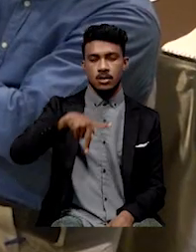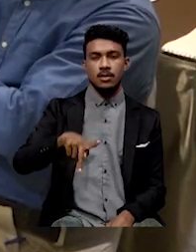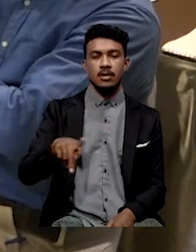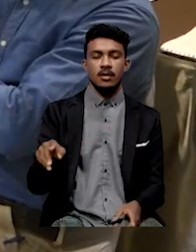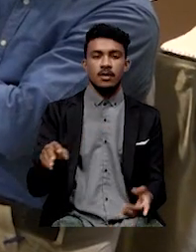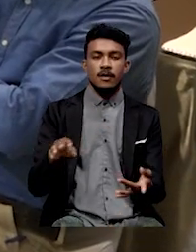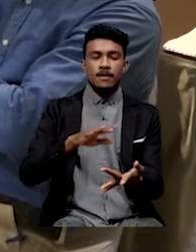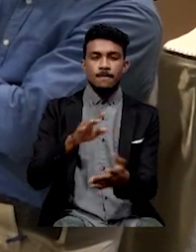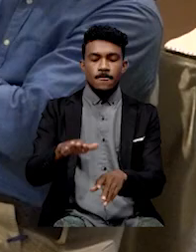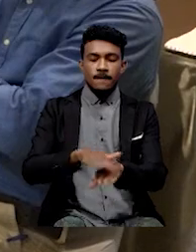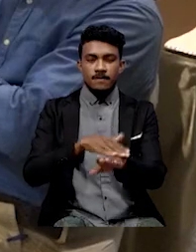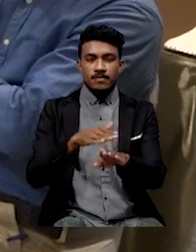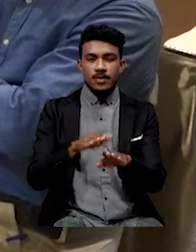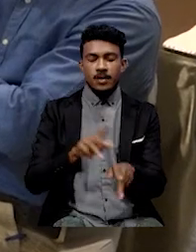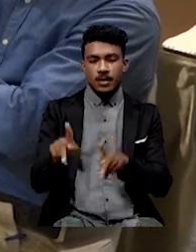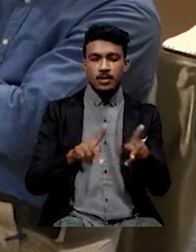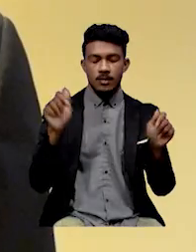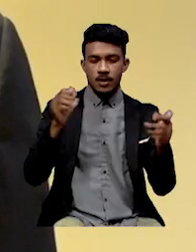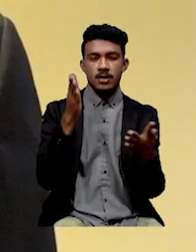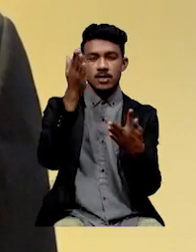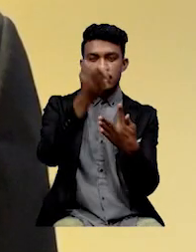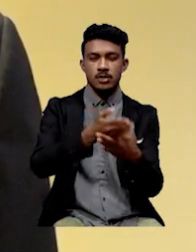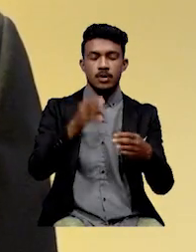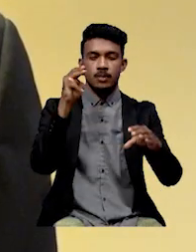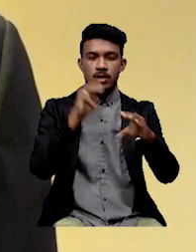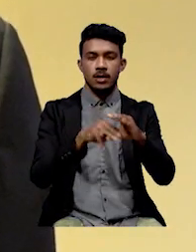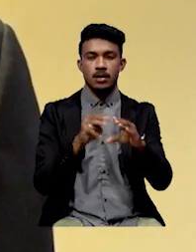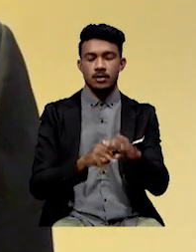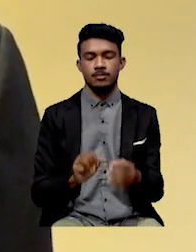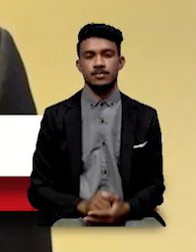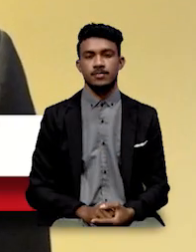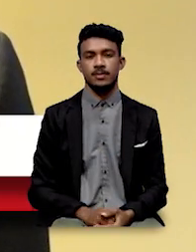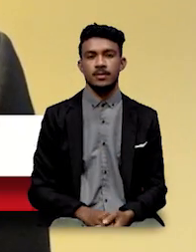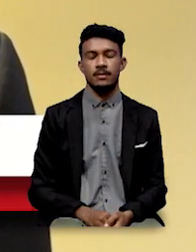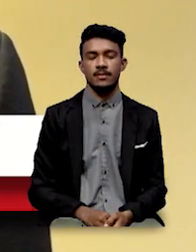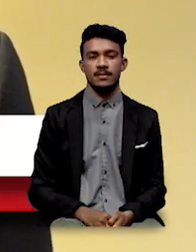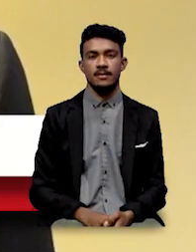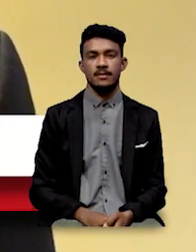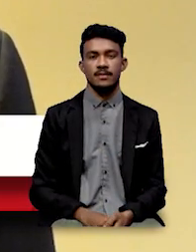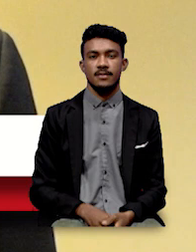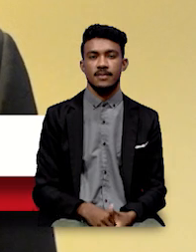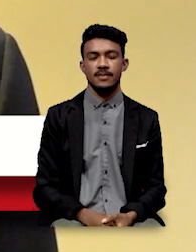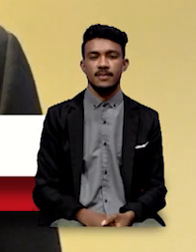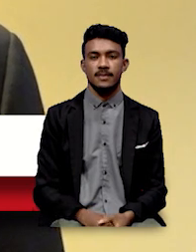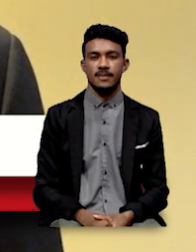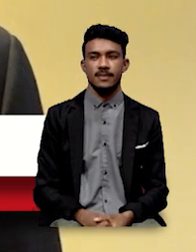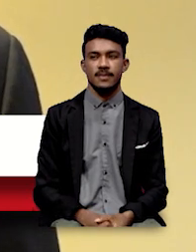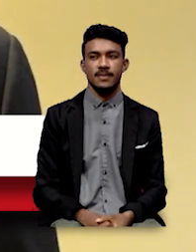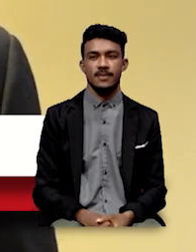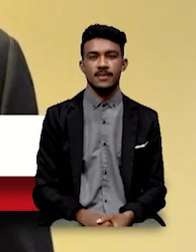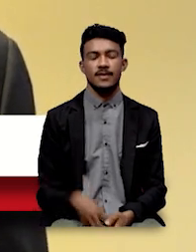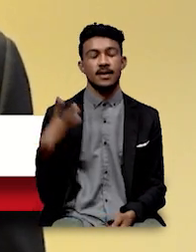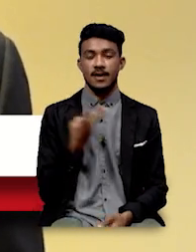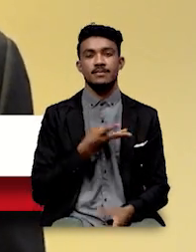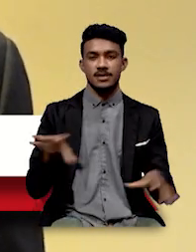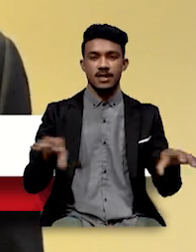komunidade atu acesso ba mercado. We know it's a very complicated issue, the roads maintenance. Ami serviço